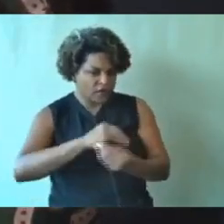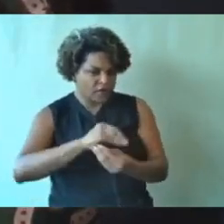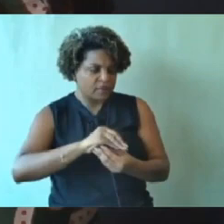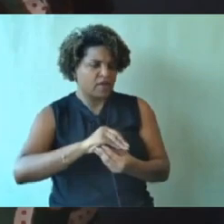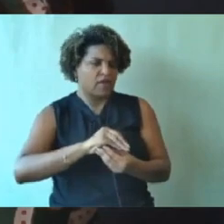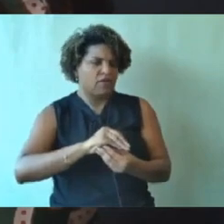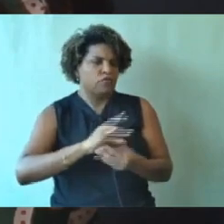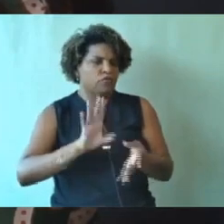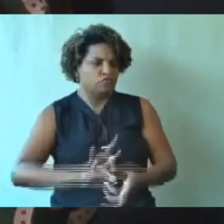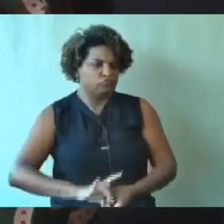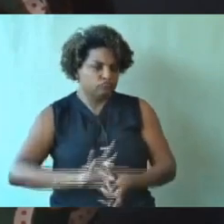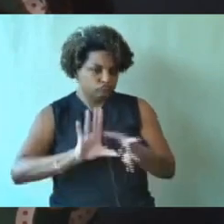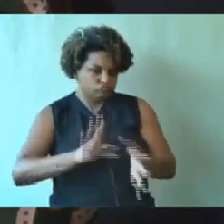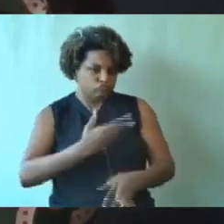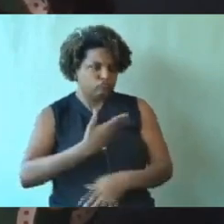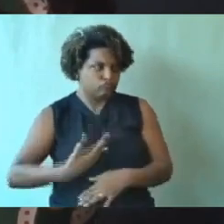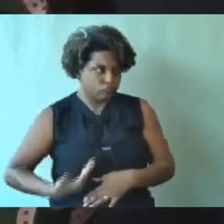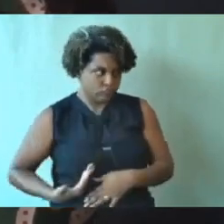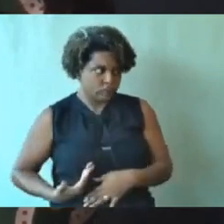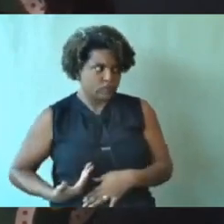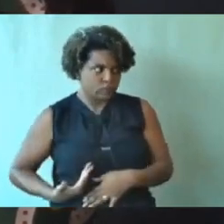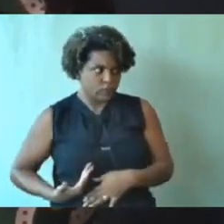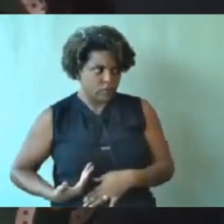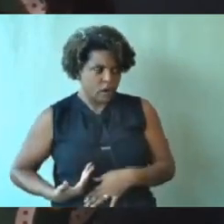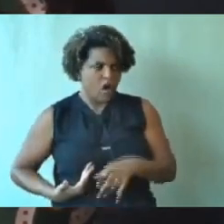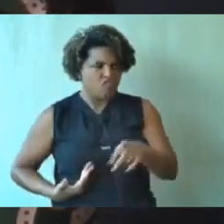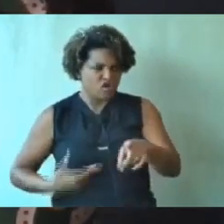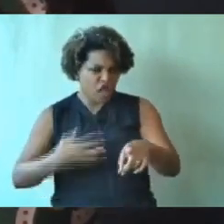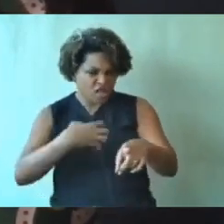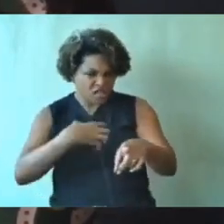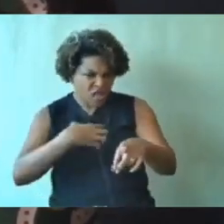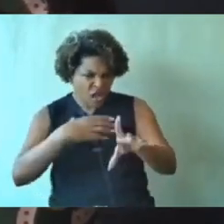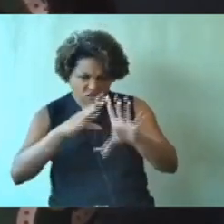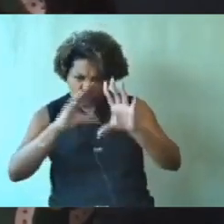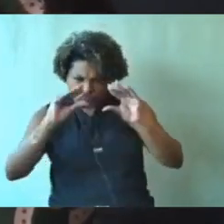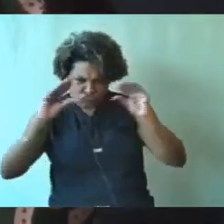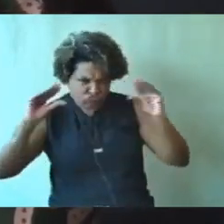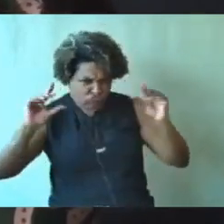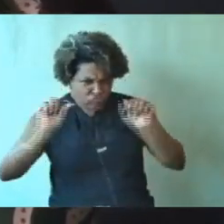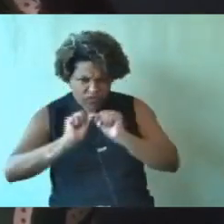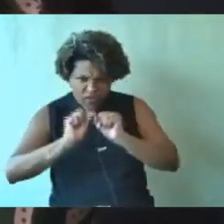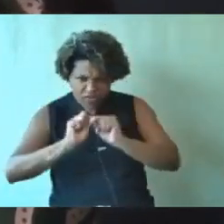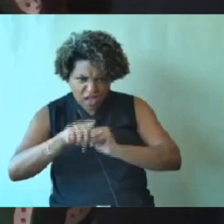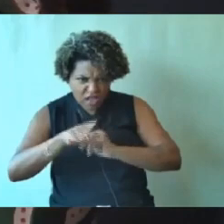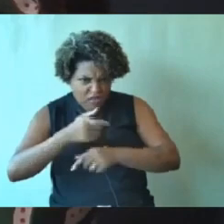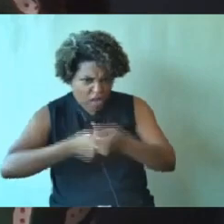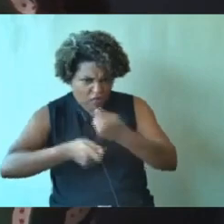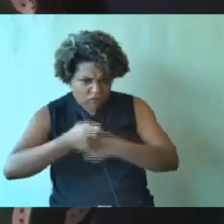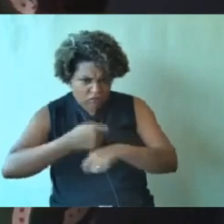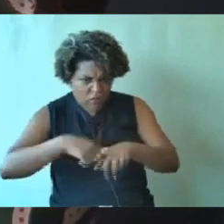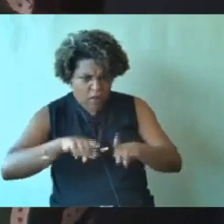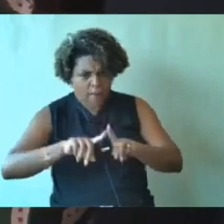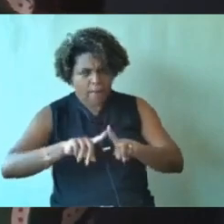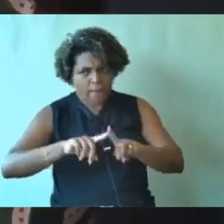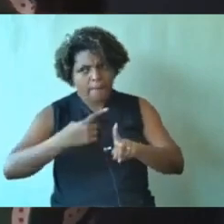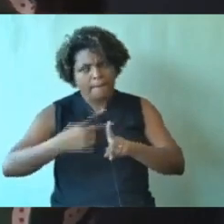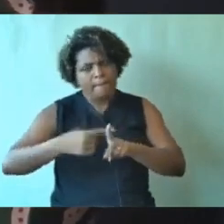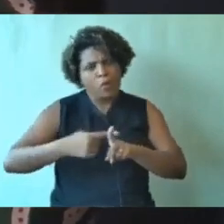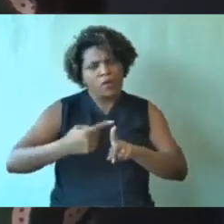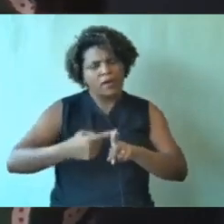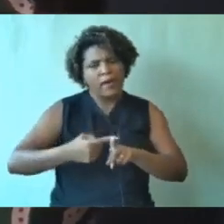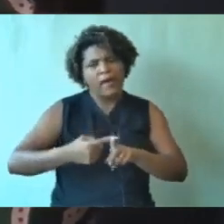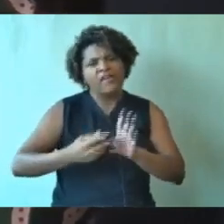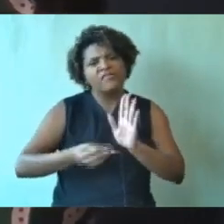isso mesmo. O senhor se sente confortável em fazer essa negociação, sendo que dependia de uma autorização